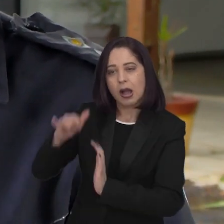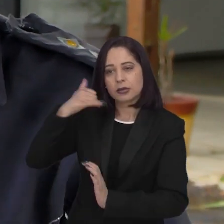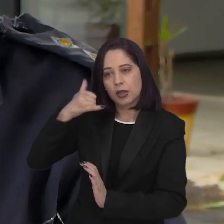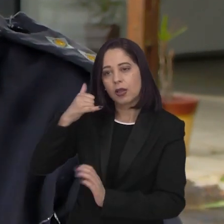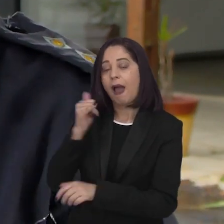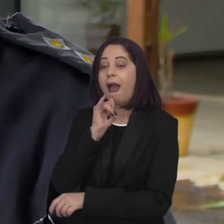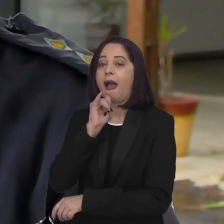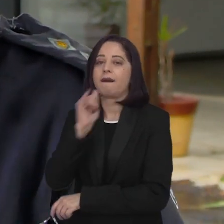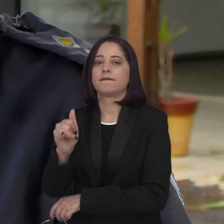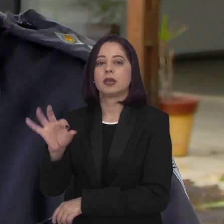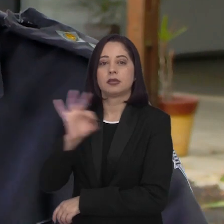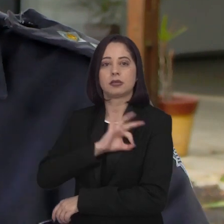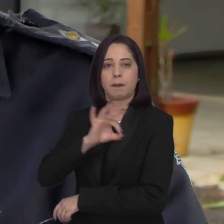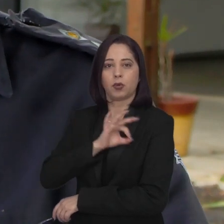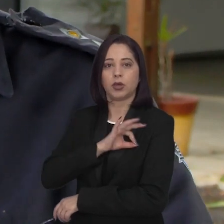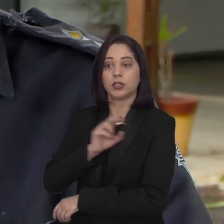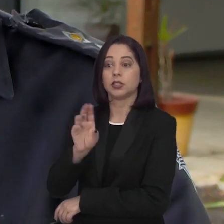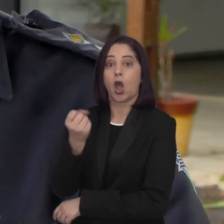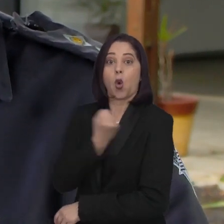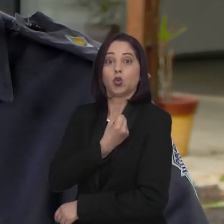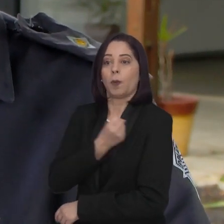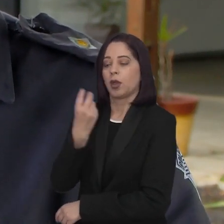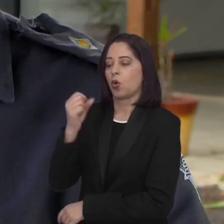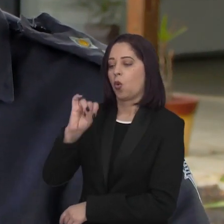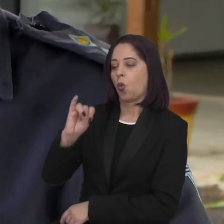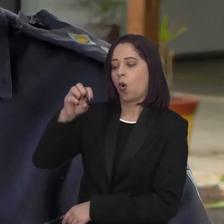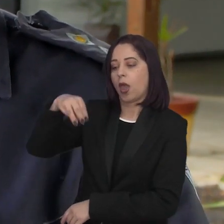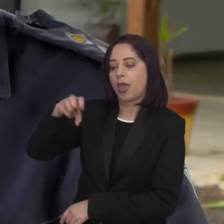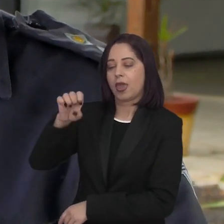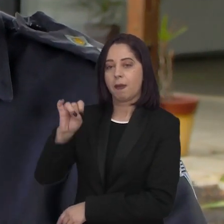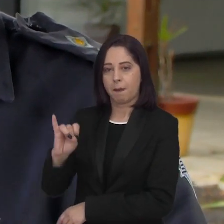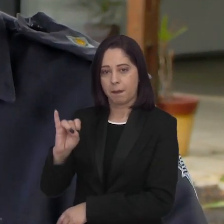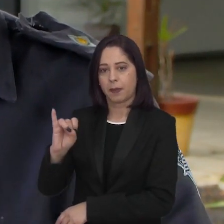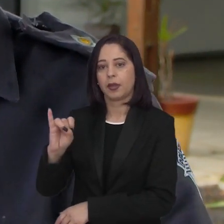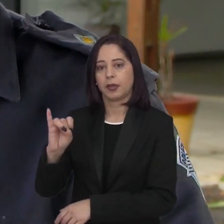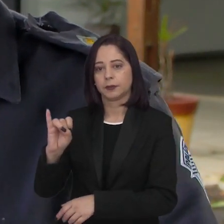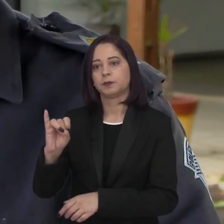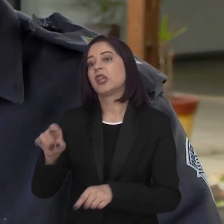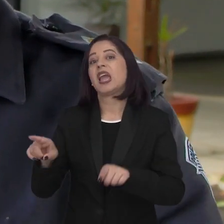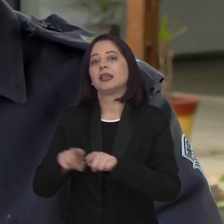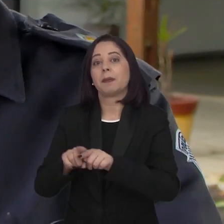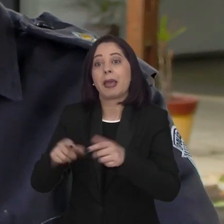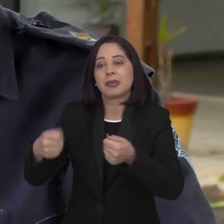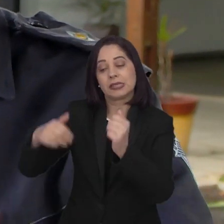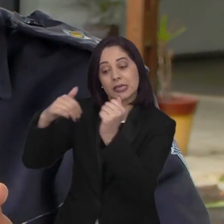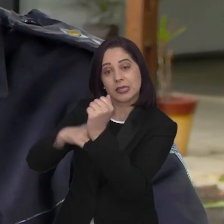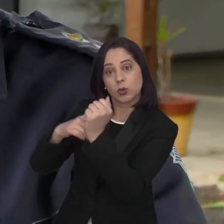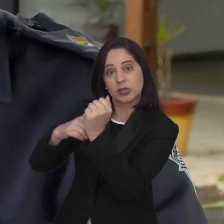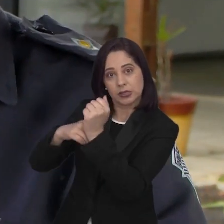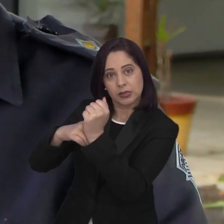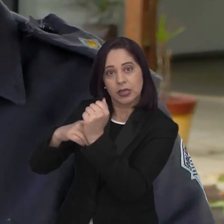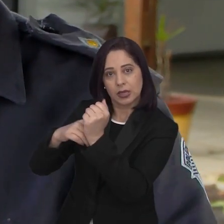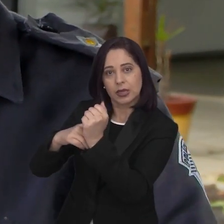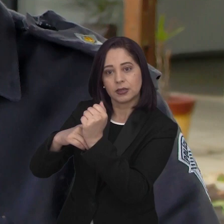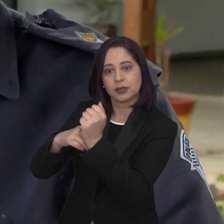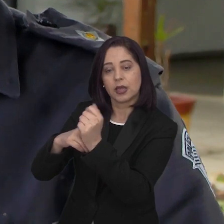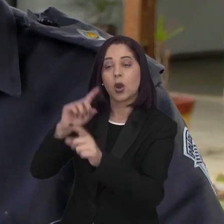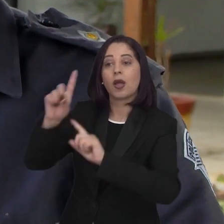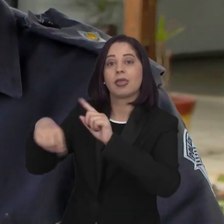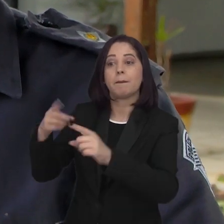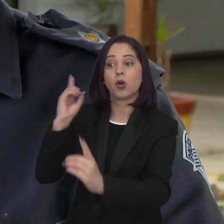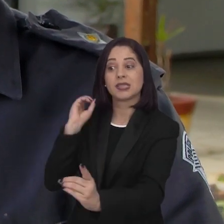ser passado à Polícia Civil. É importante que no caso de celulares que contam com rastreamento, a pessoa tenha a senha e o